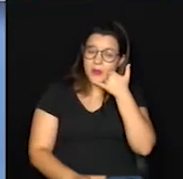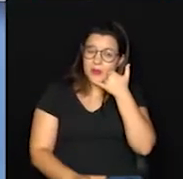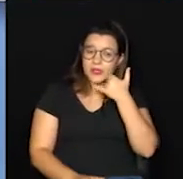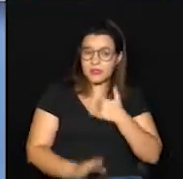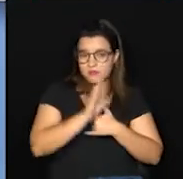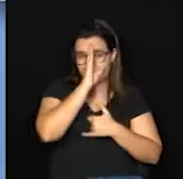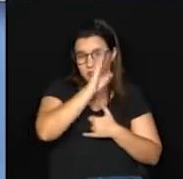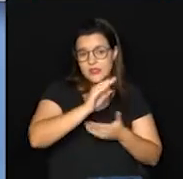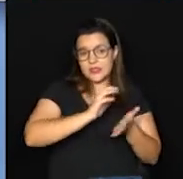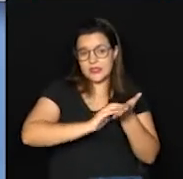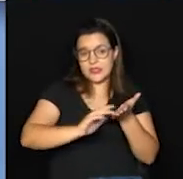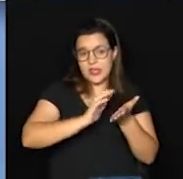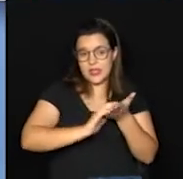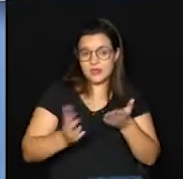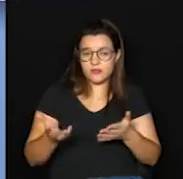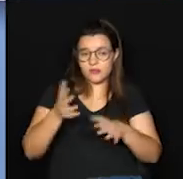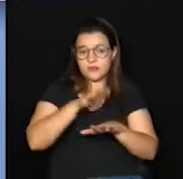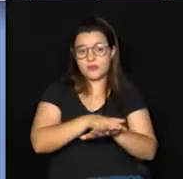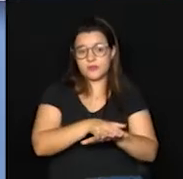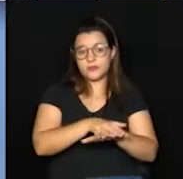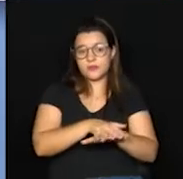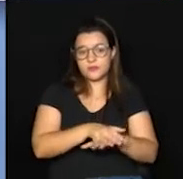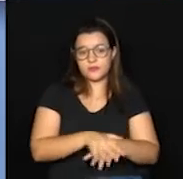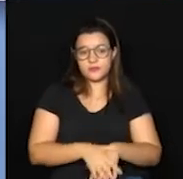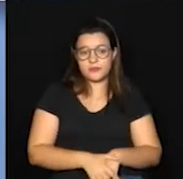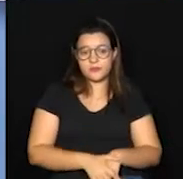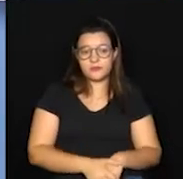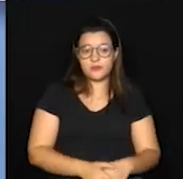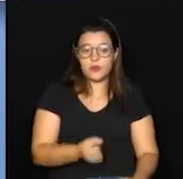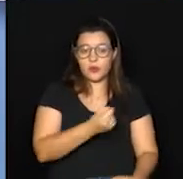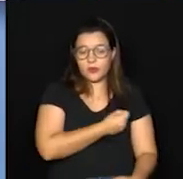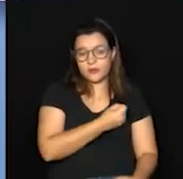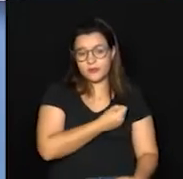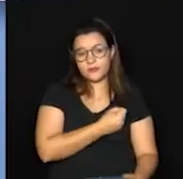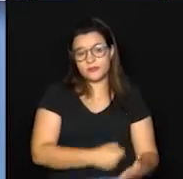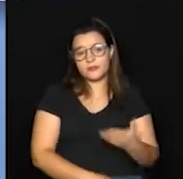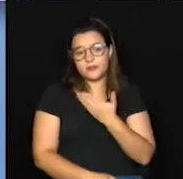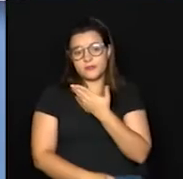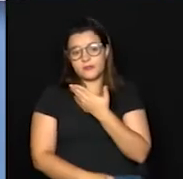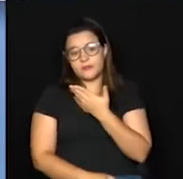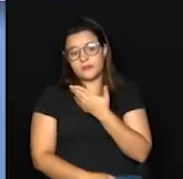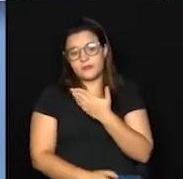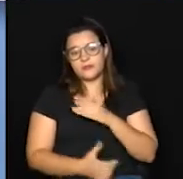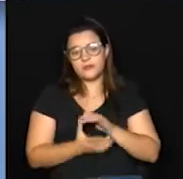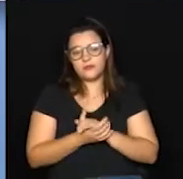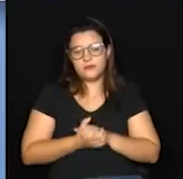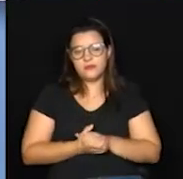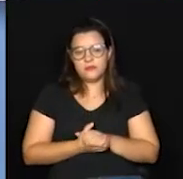com a Secretaria de Inclusão por meio do 19 999 36